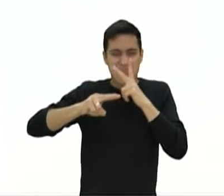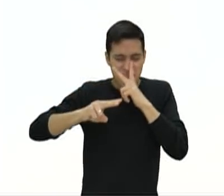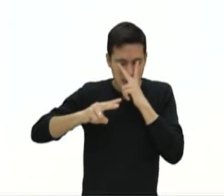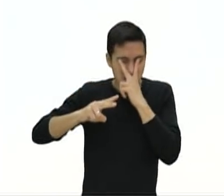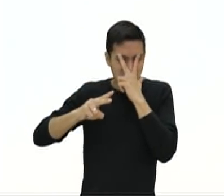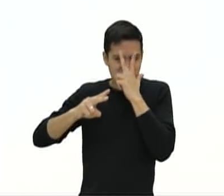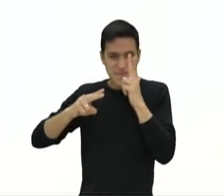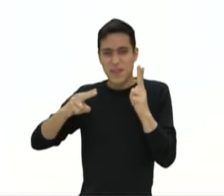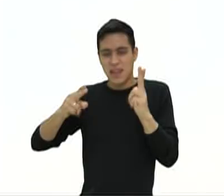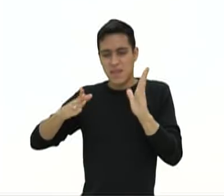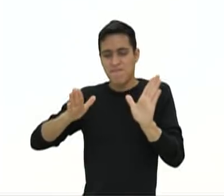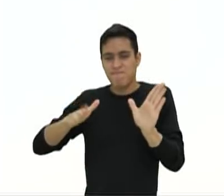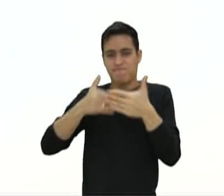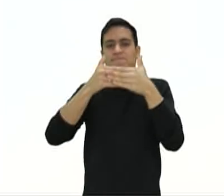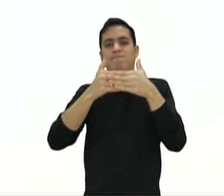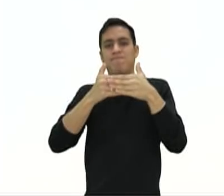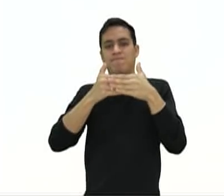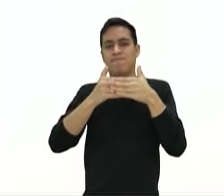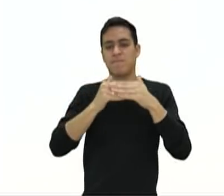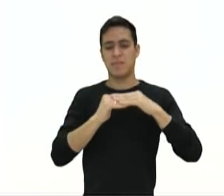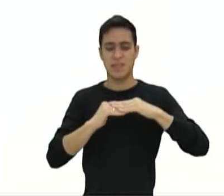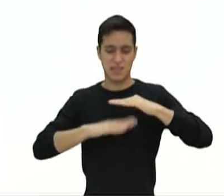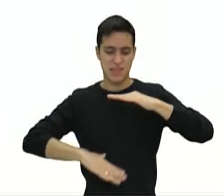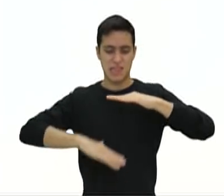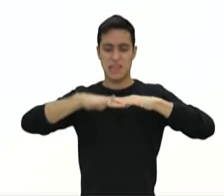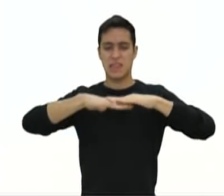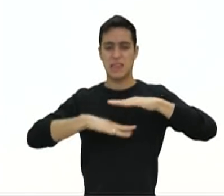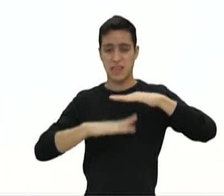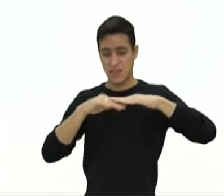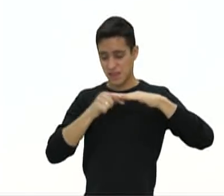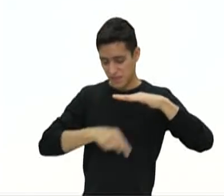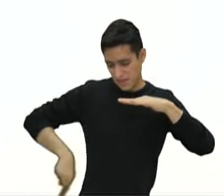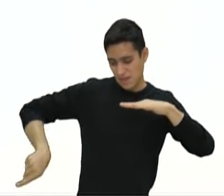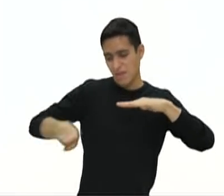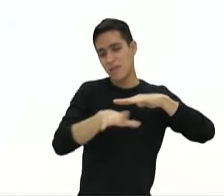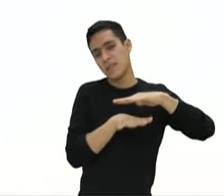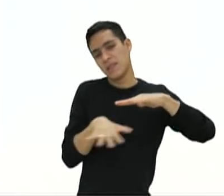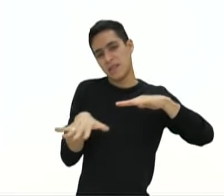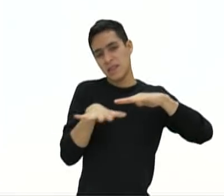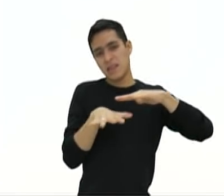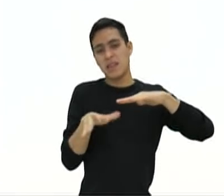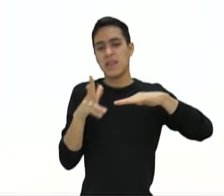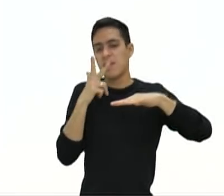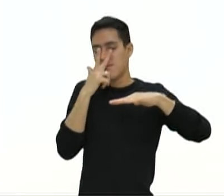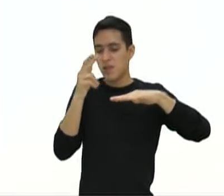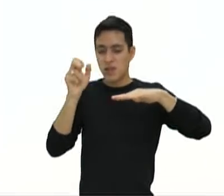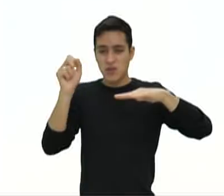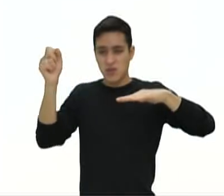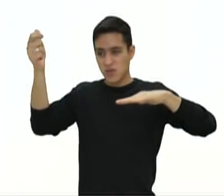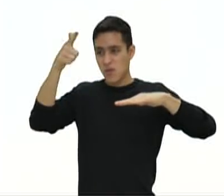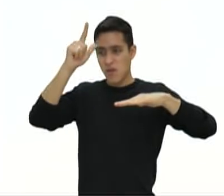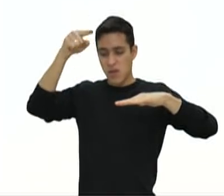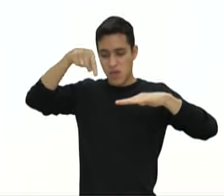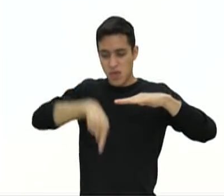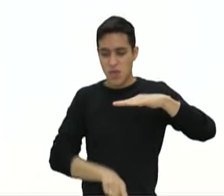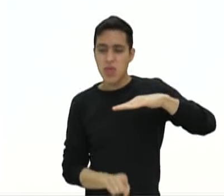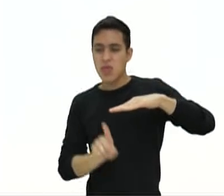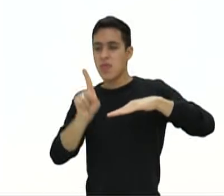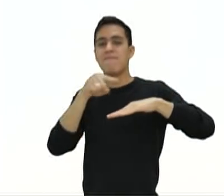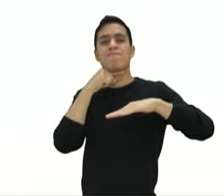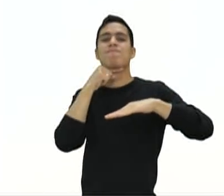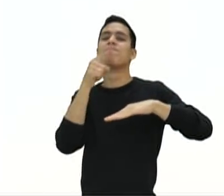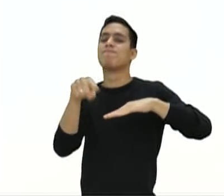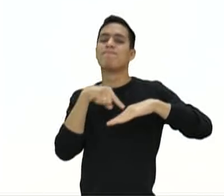ele impede essa temperatura, esses raios solares de serem refletidos.